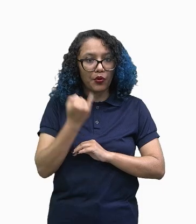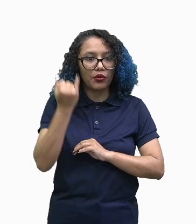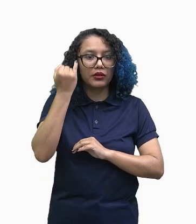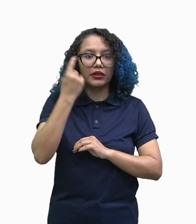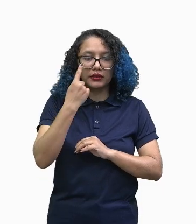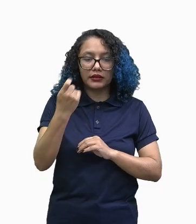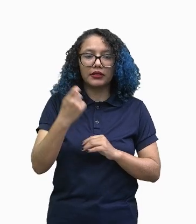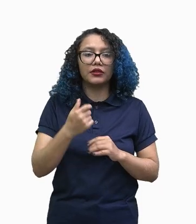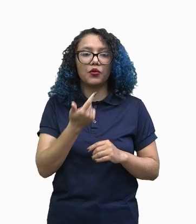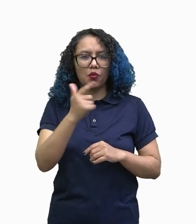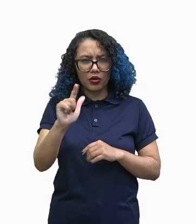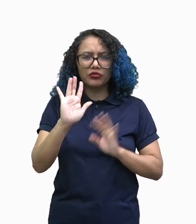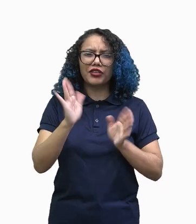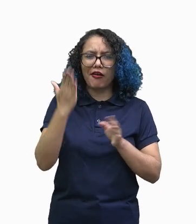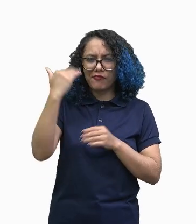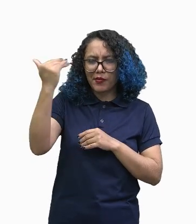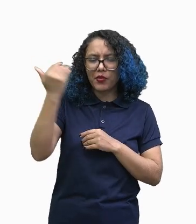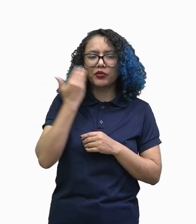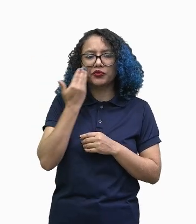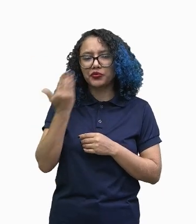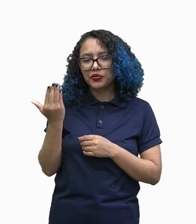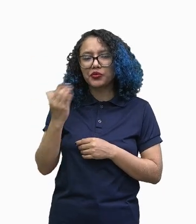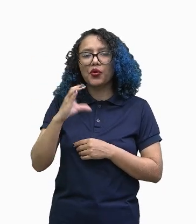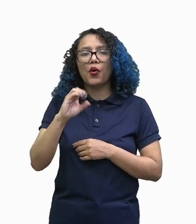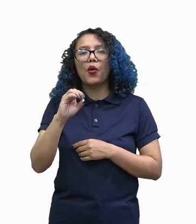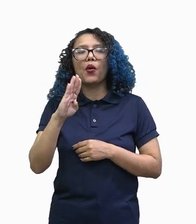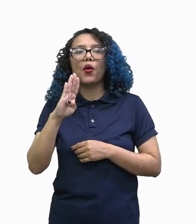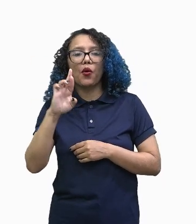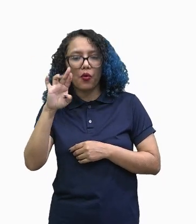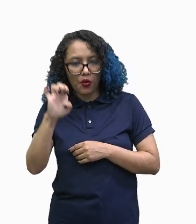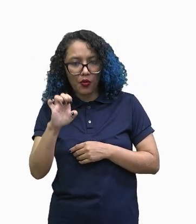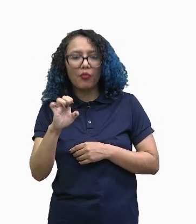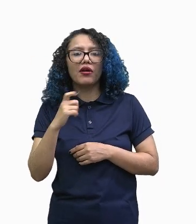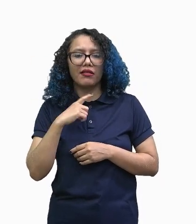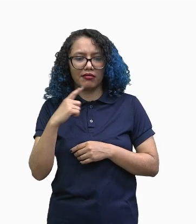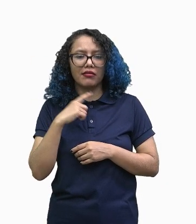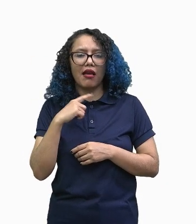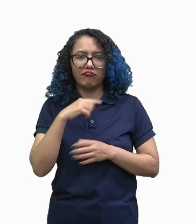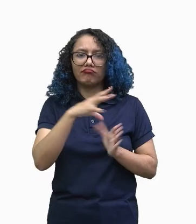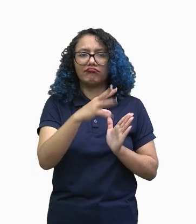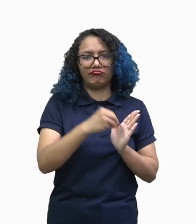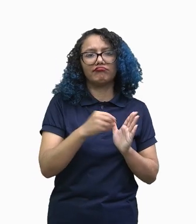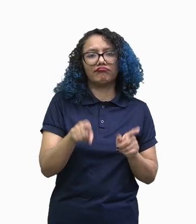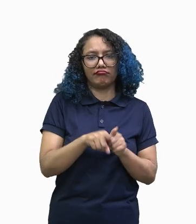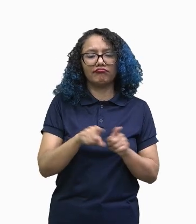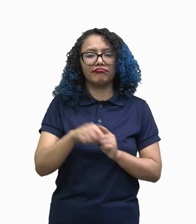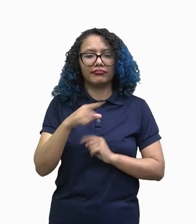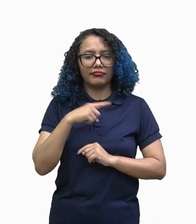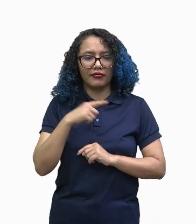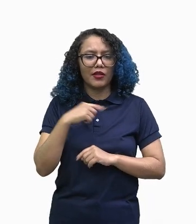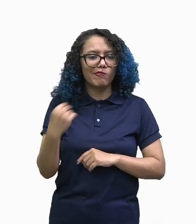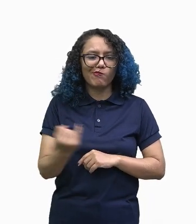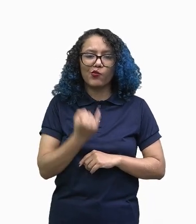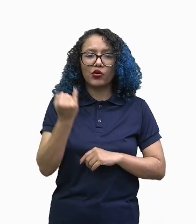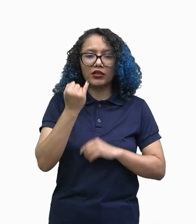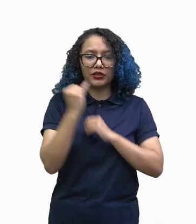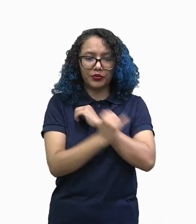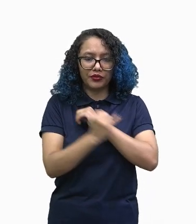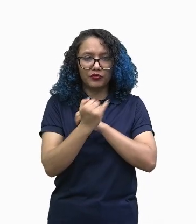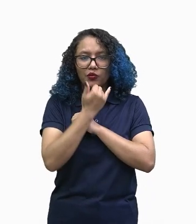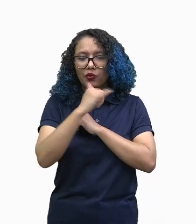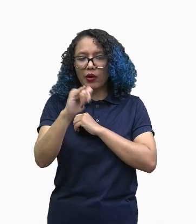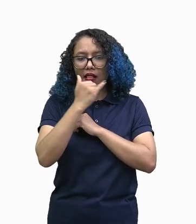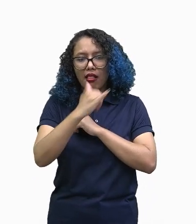mais conhecido esse metal, né? Há indícios de depósitos de cobre na Amazônia, importantes para a infraestrutura